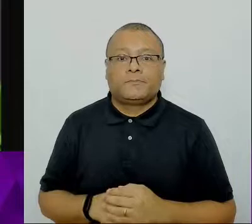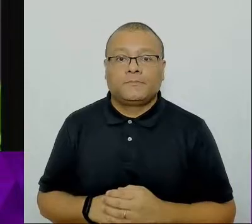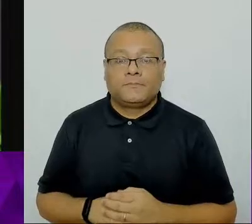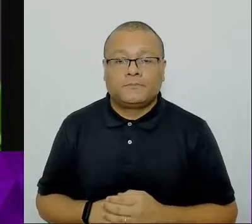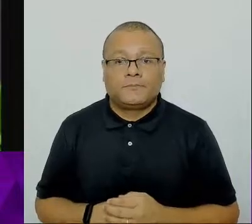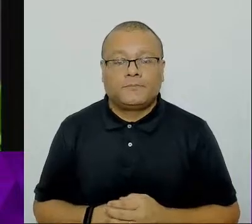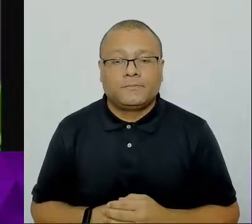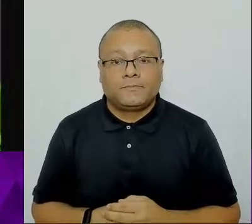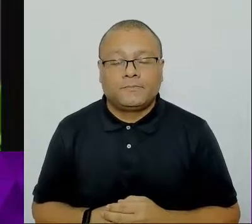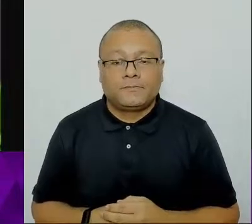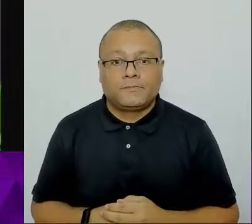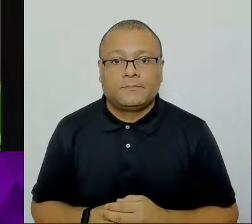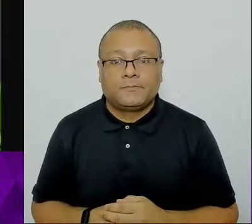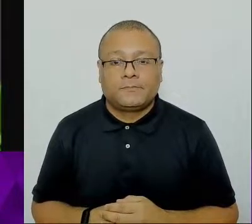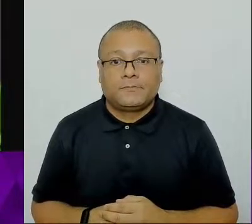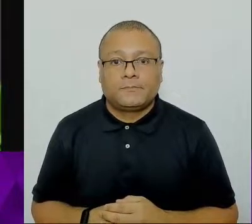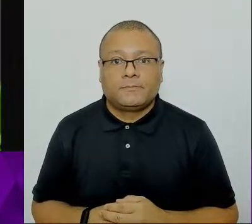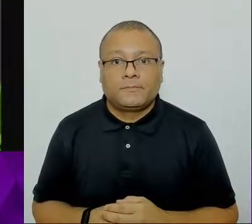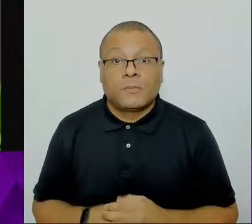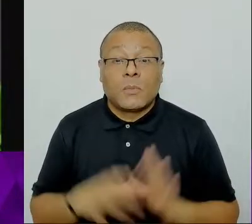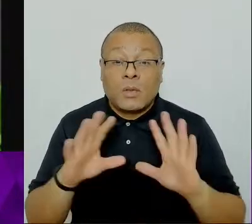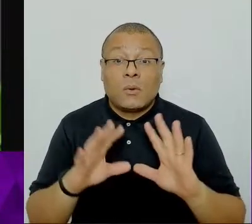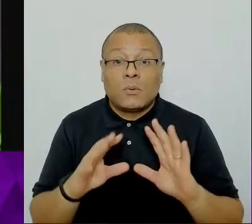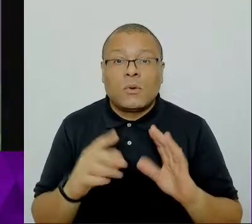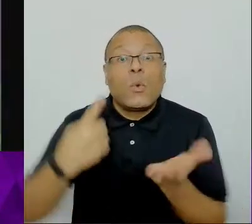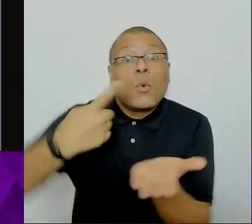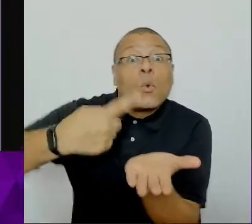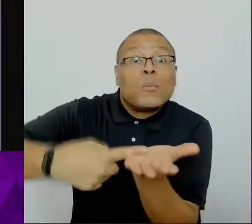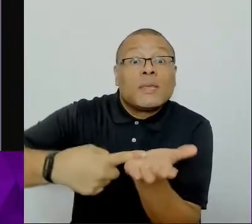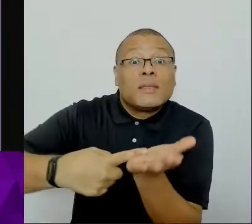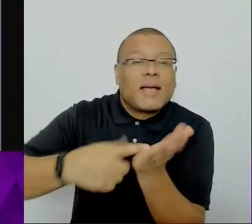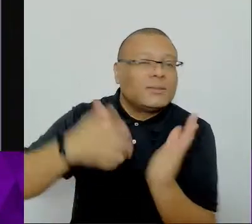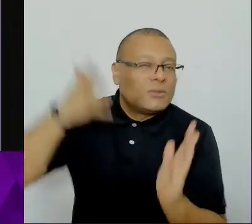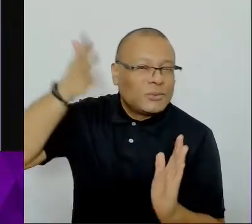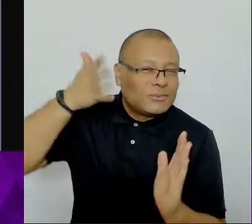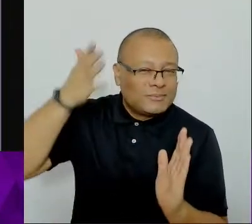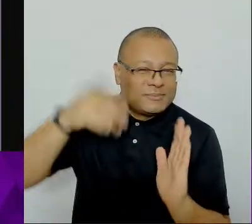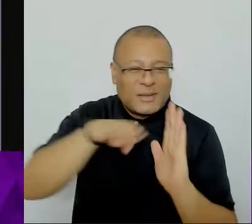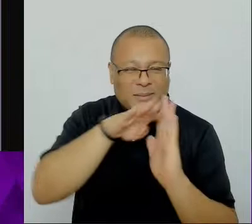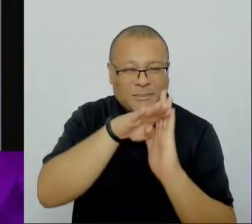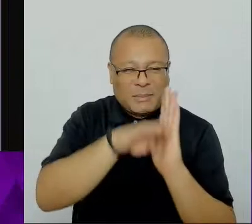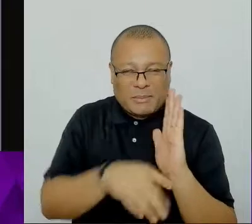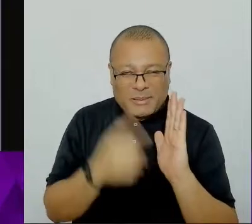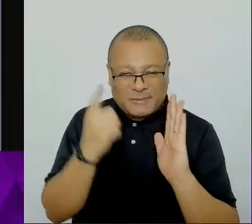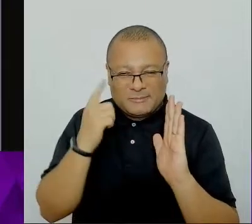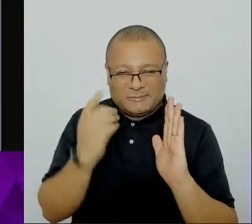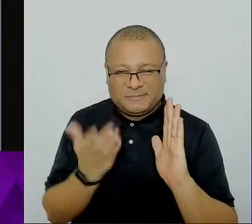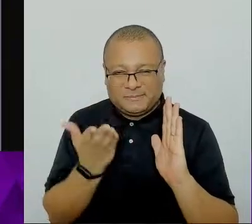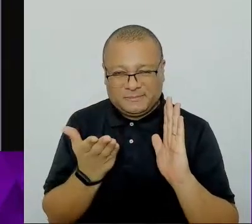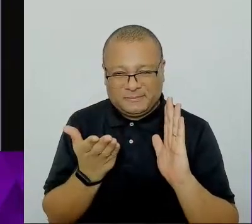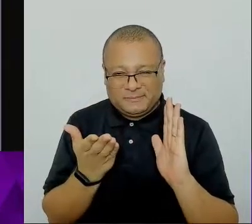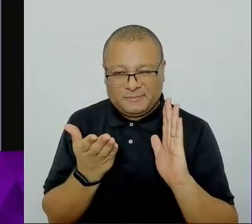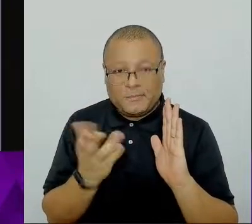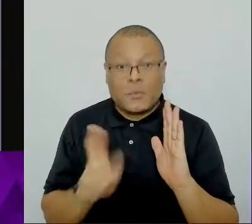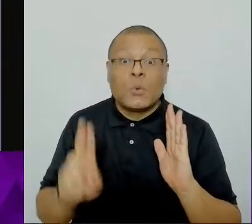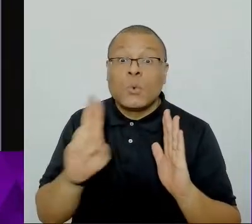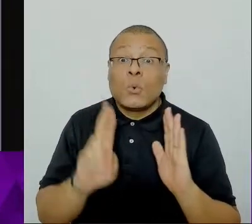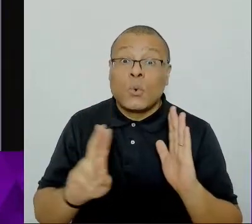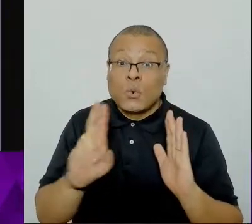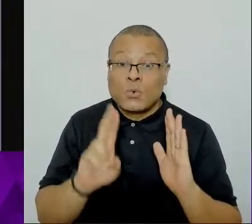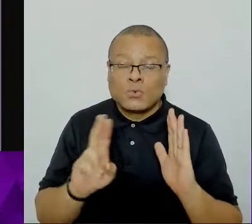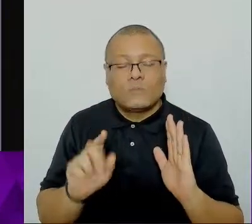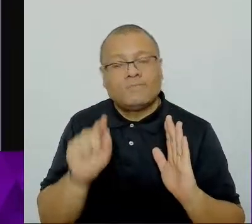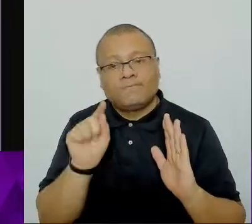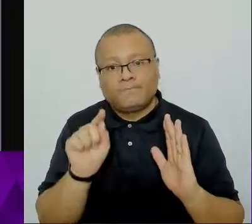uh, uma breve agenda dos pontos que eu vou passar na